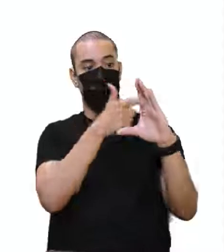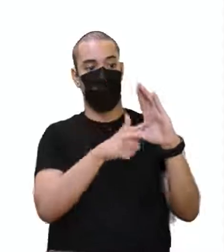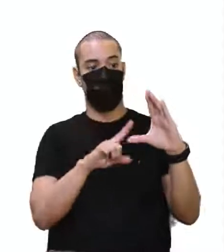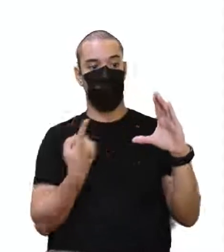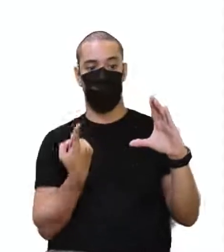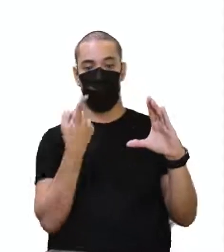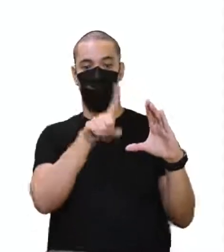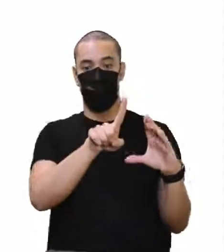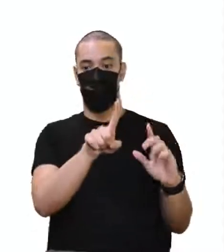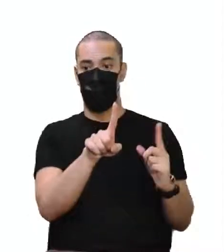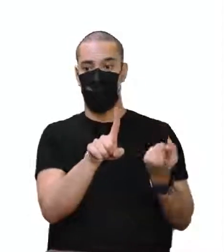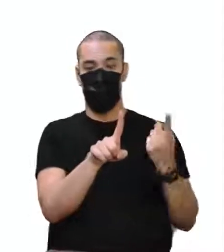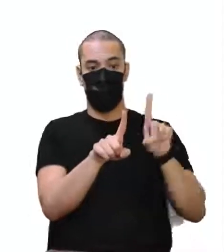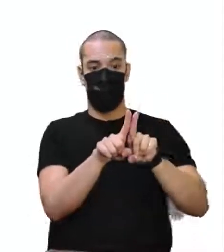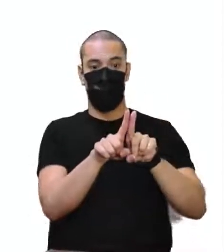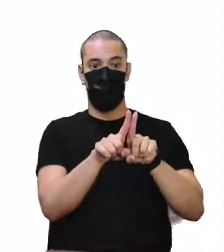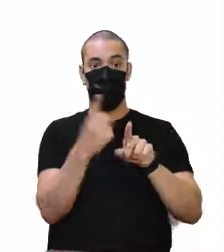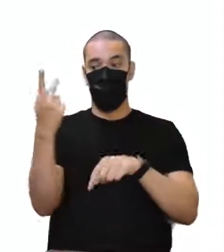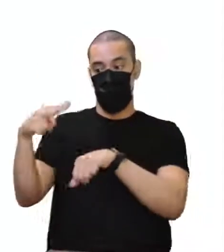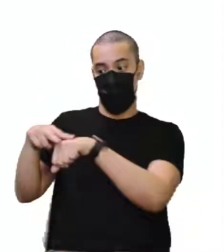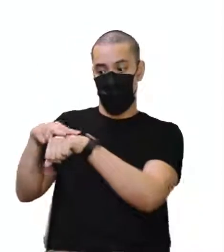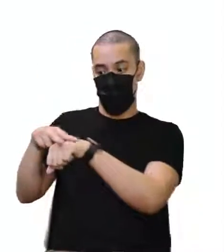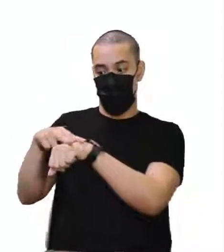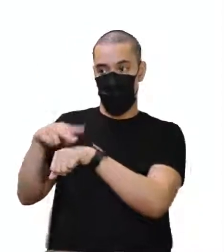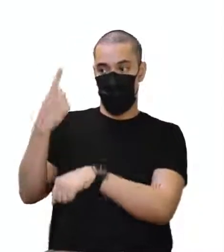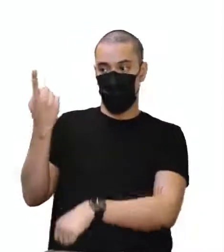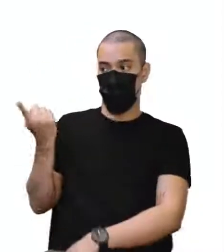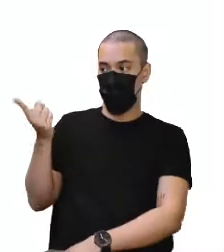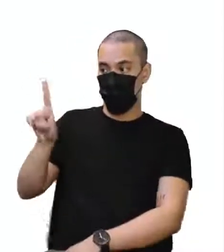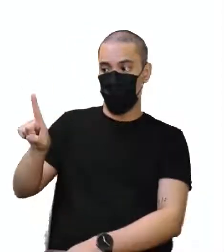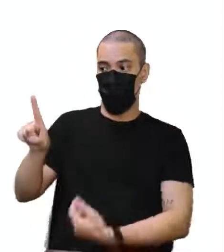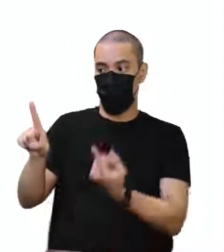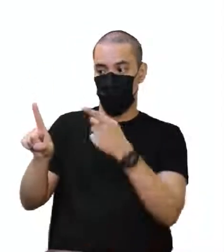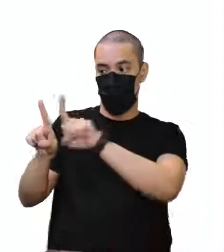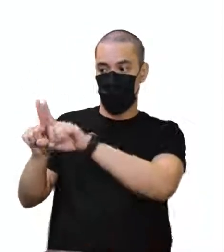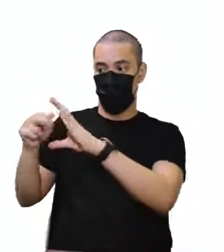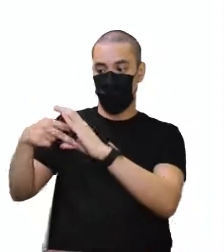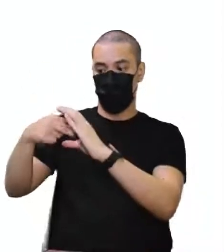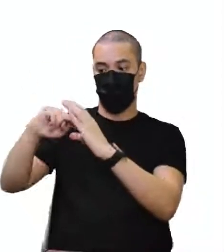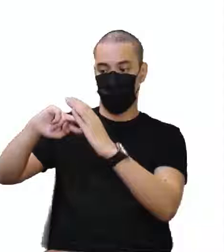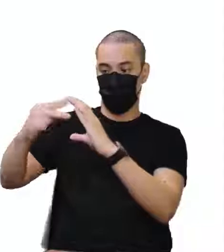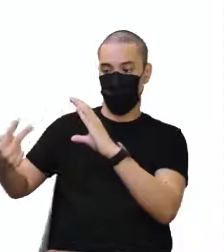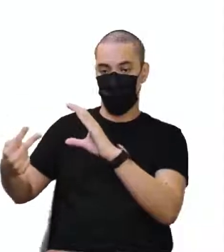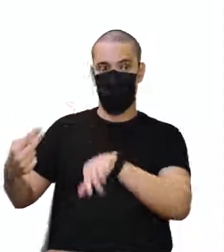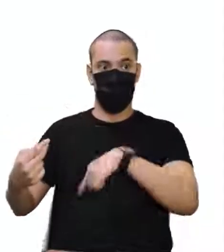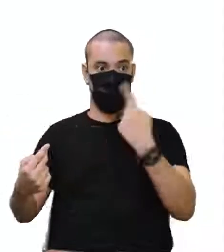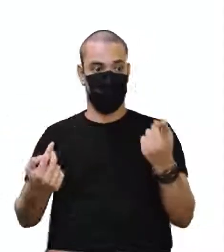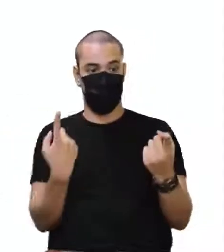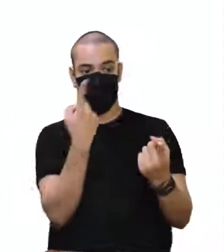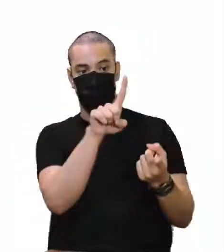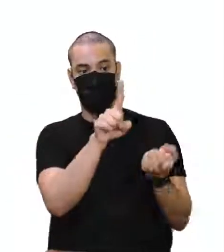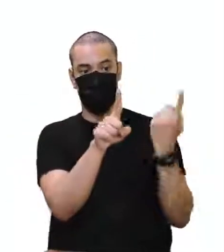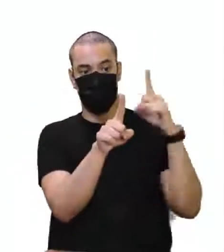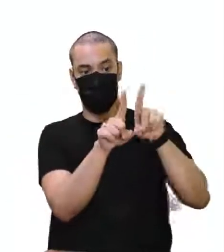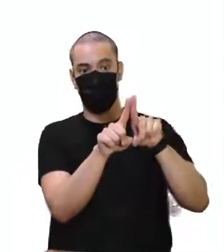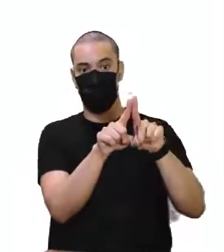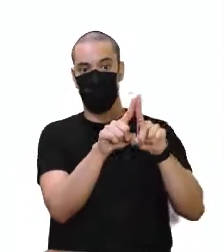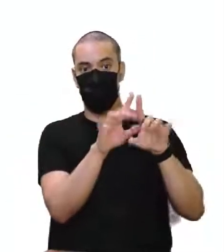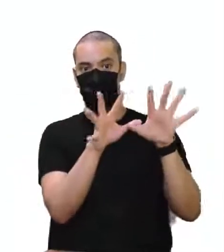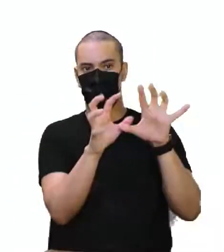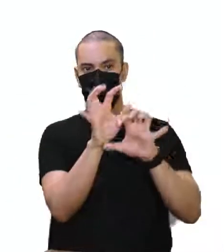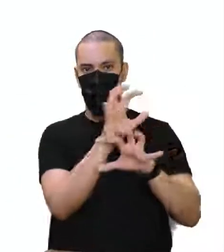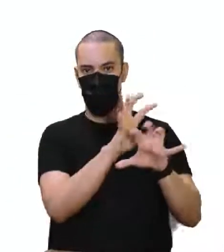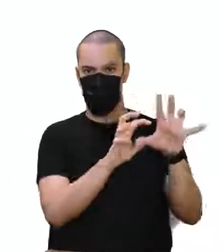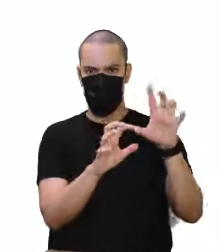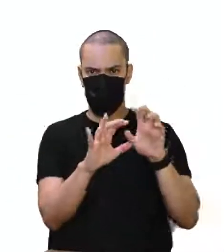genes. Exatamente. No caso, para ela ser verde, ela é um par de genes e para ela ser rugosa é um outro par de genes. Vocês estão